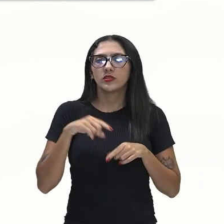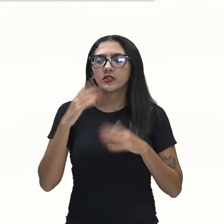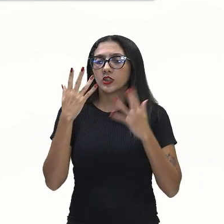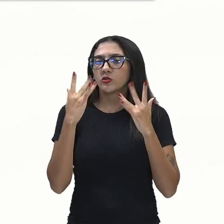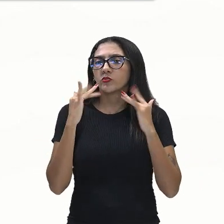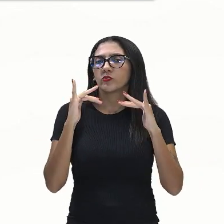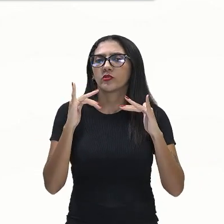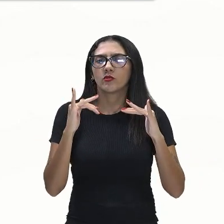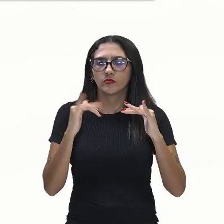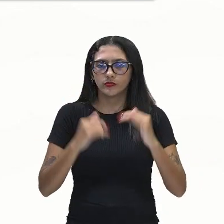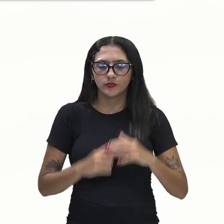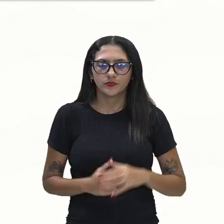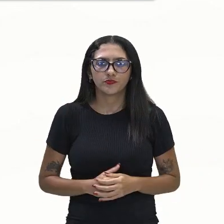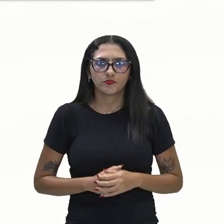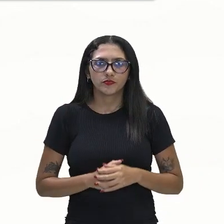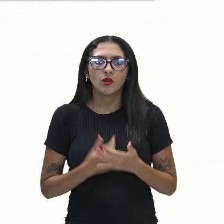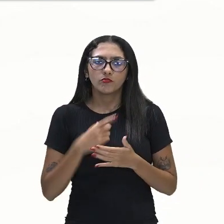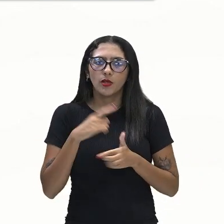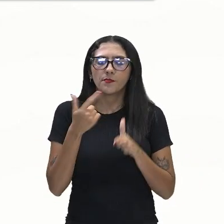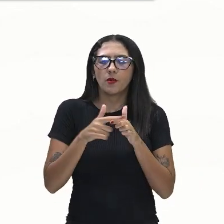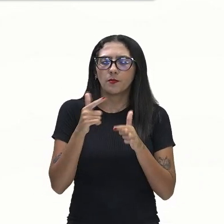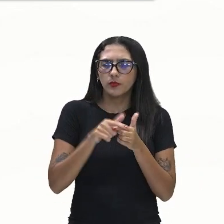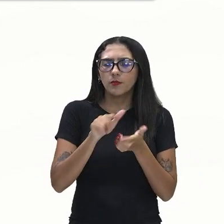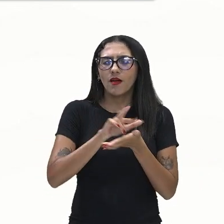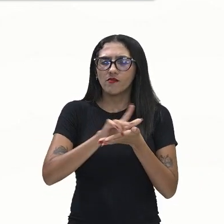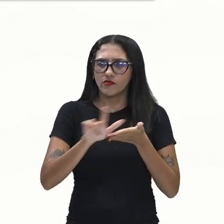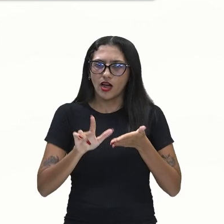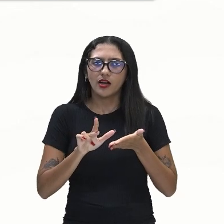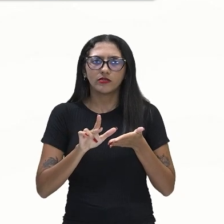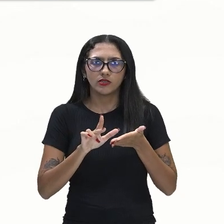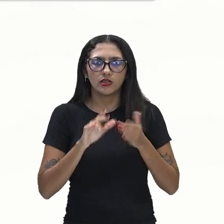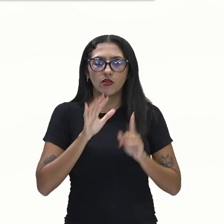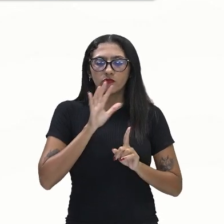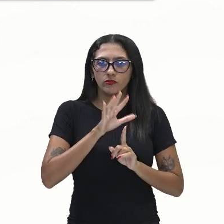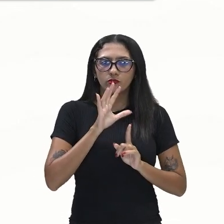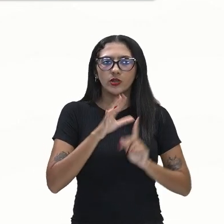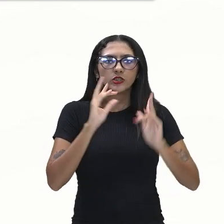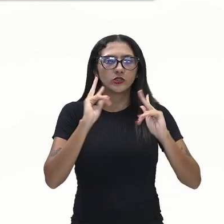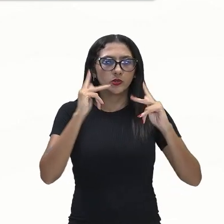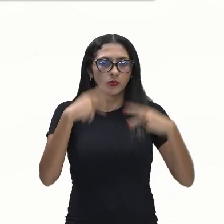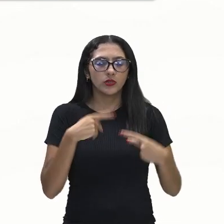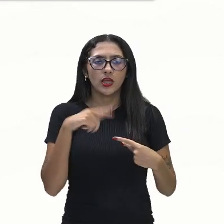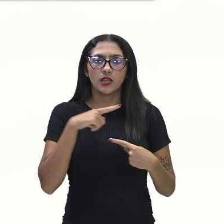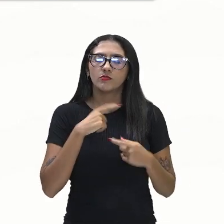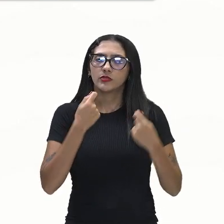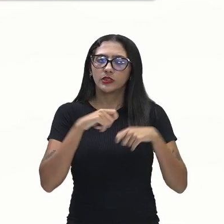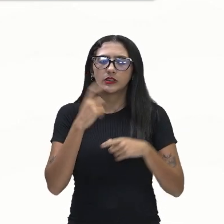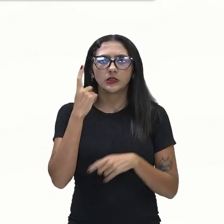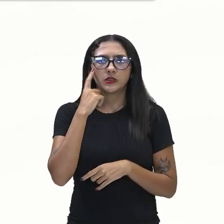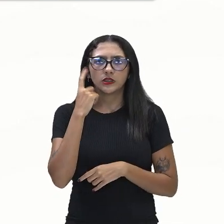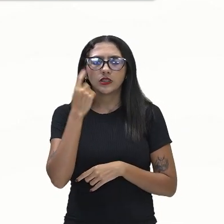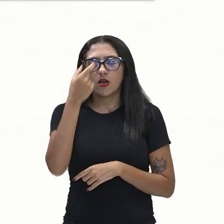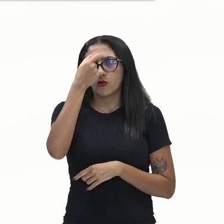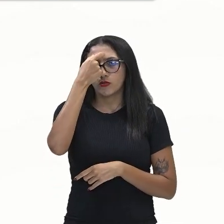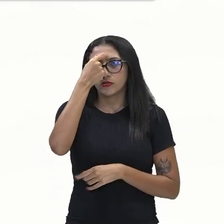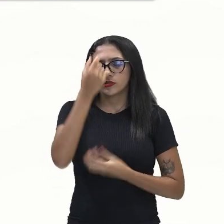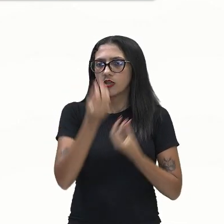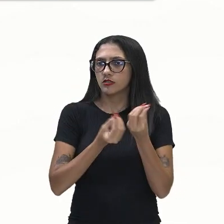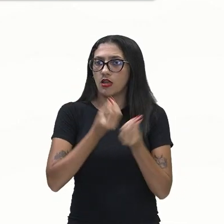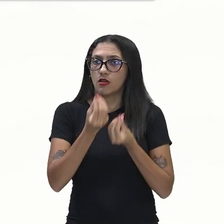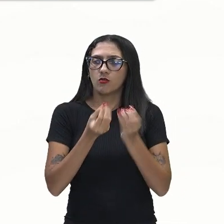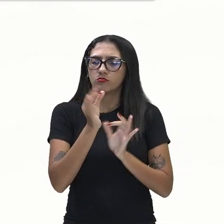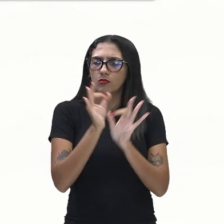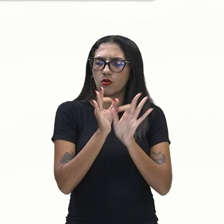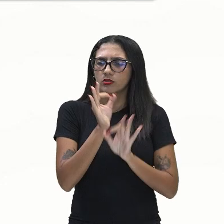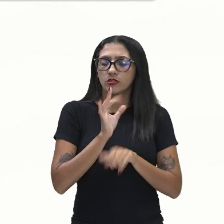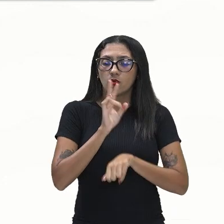impactos, né, negativos causados pela ação antrópica, torna-se essencial para adotar medidas de conservação e preservação